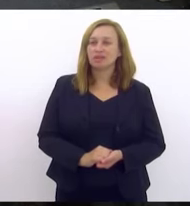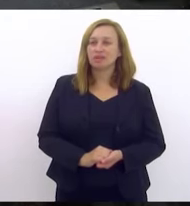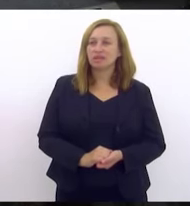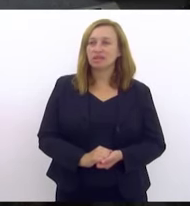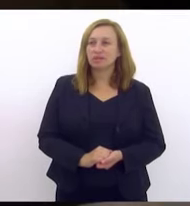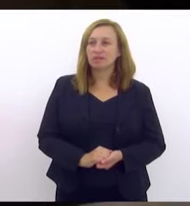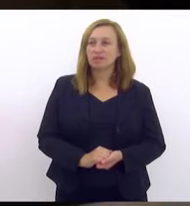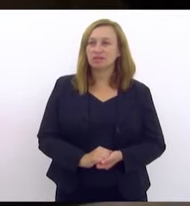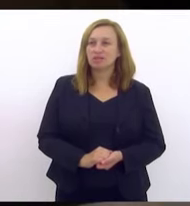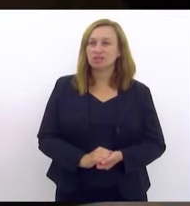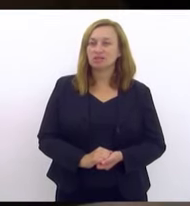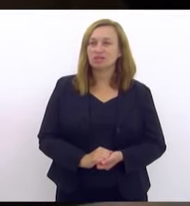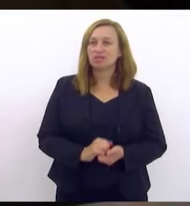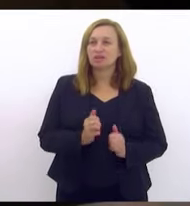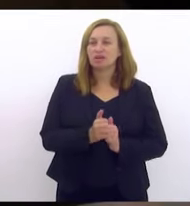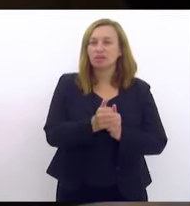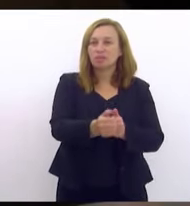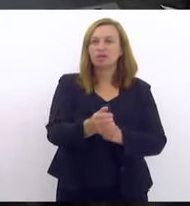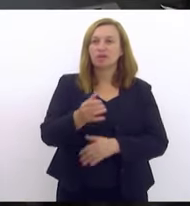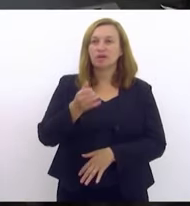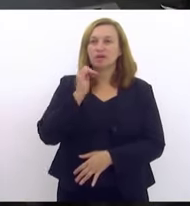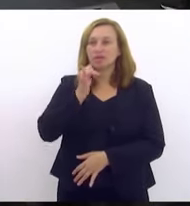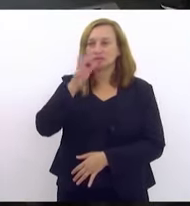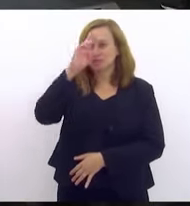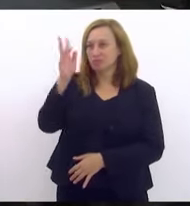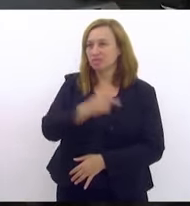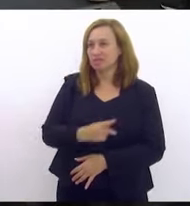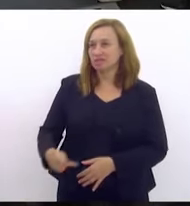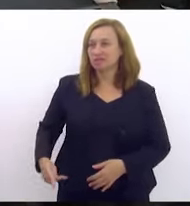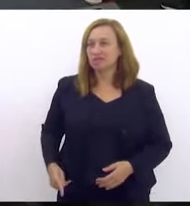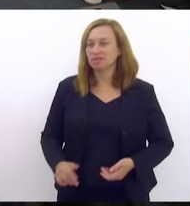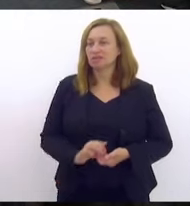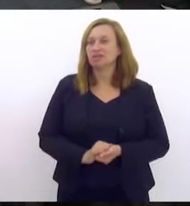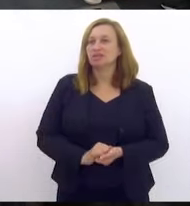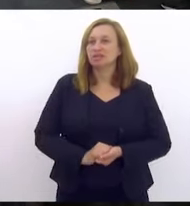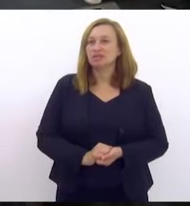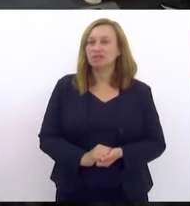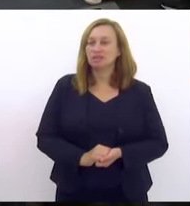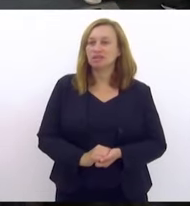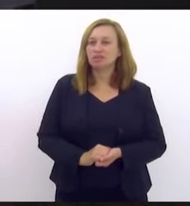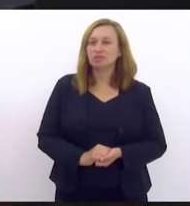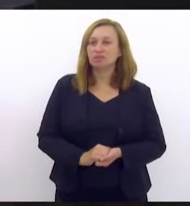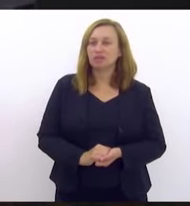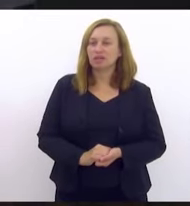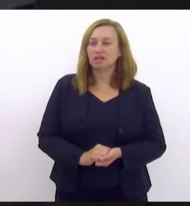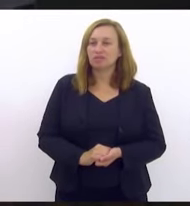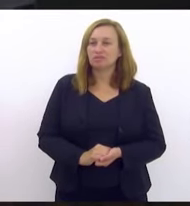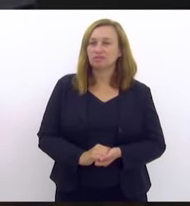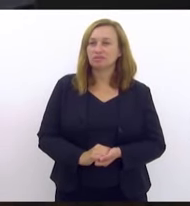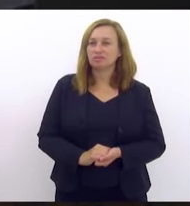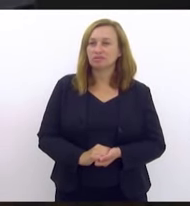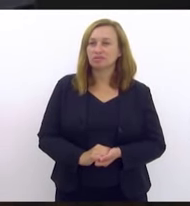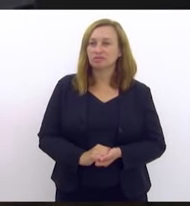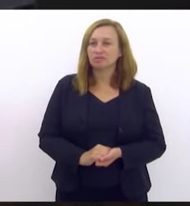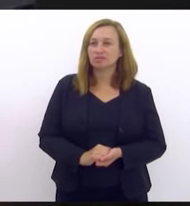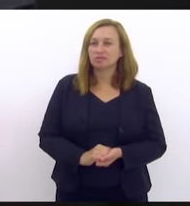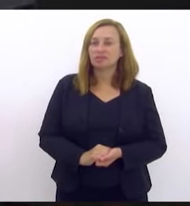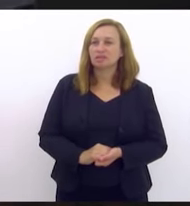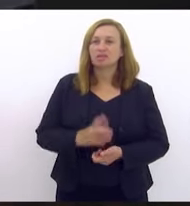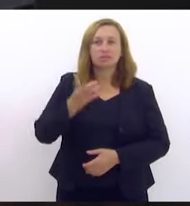Senhor presidente, acompanho o relator. Deputado Carlinhos, BNH.